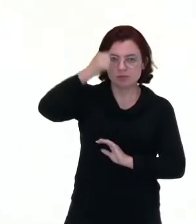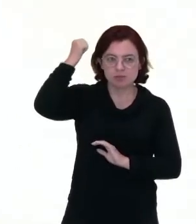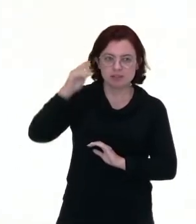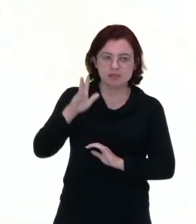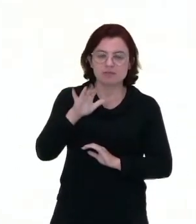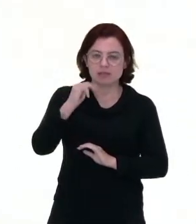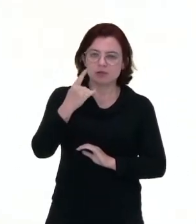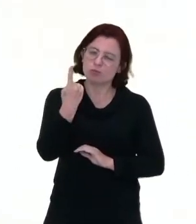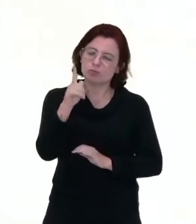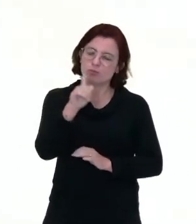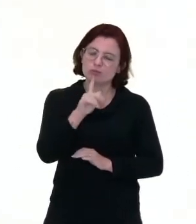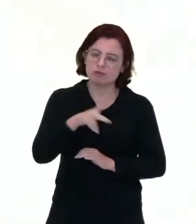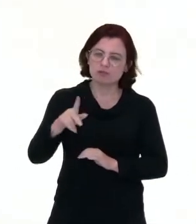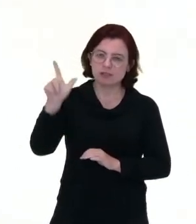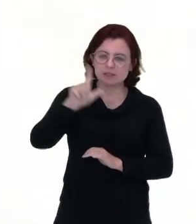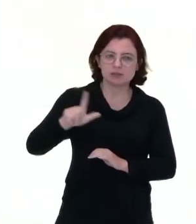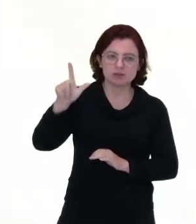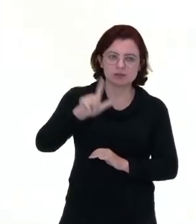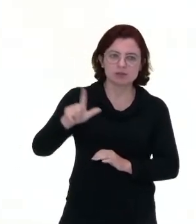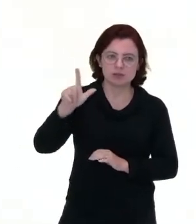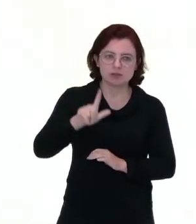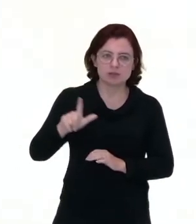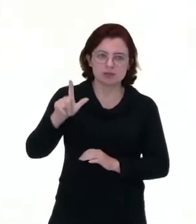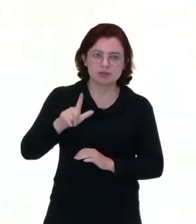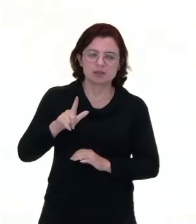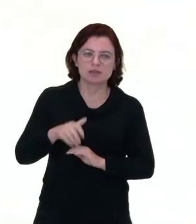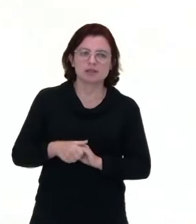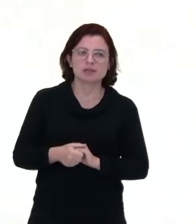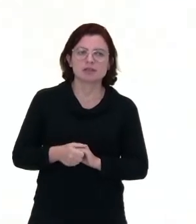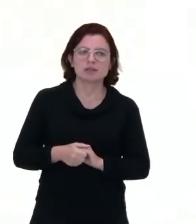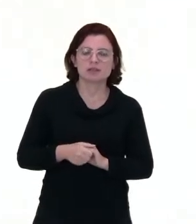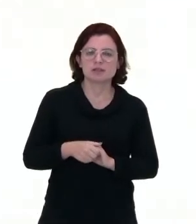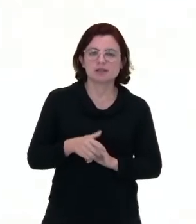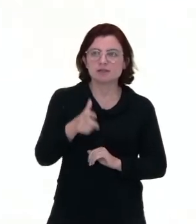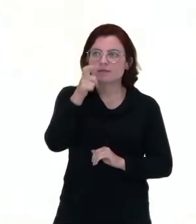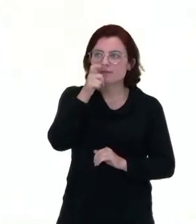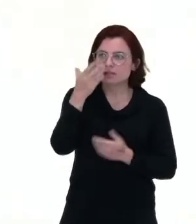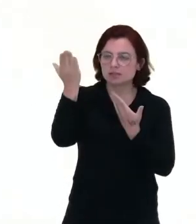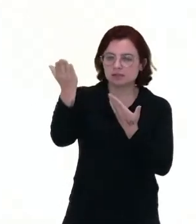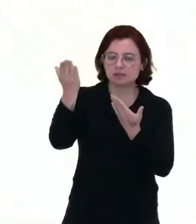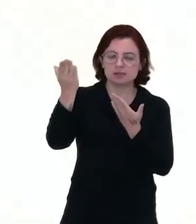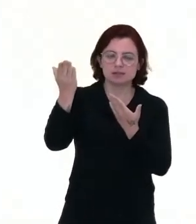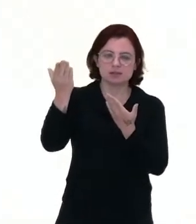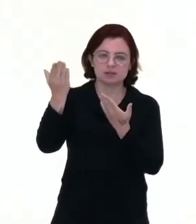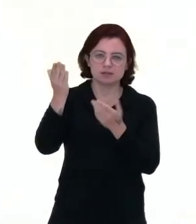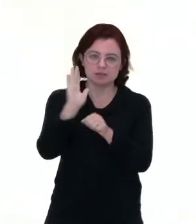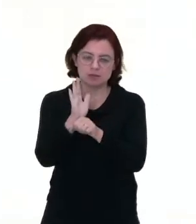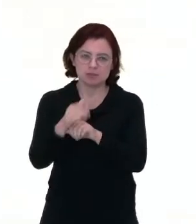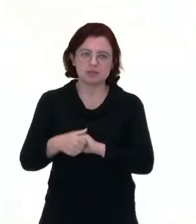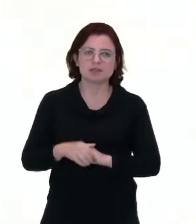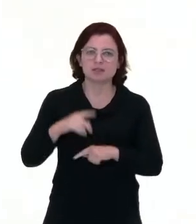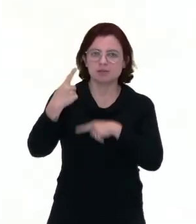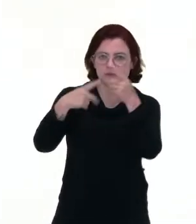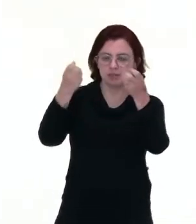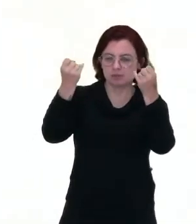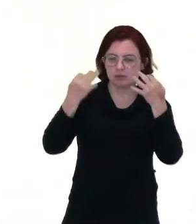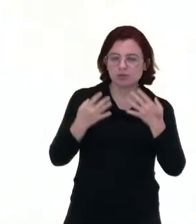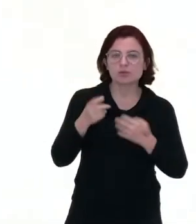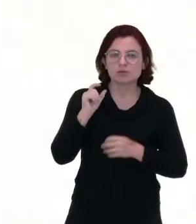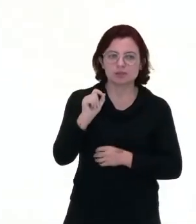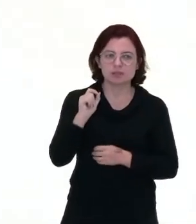de literatura e interpretação de texto nos fez assistir esse filme. E depois ele explicou que o filme